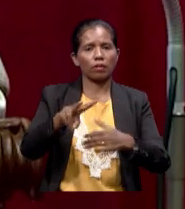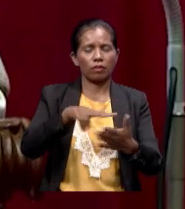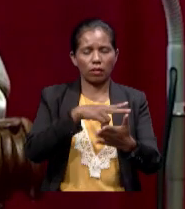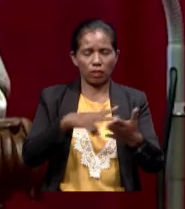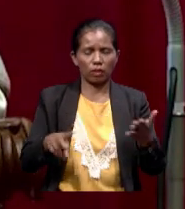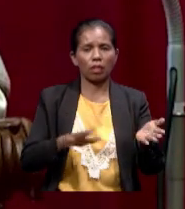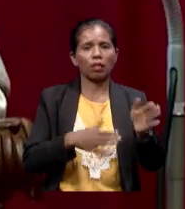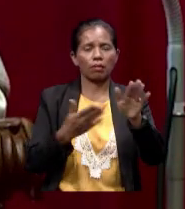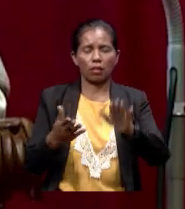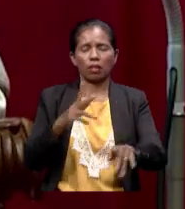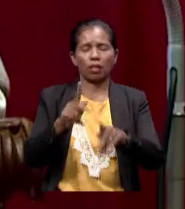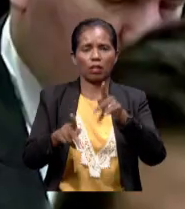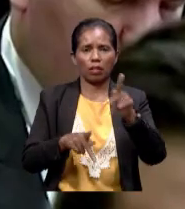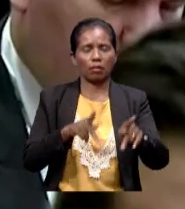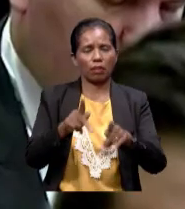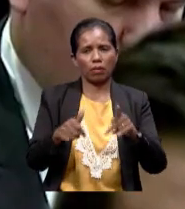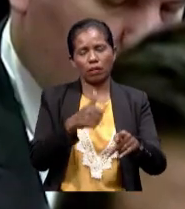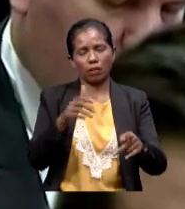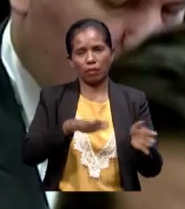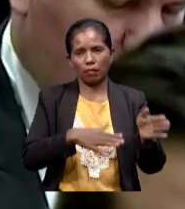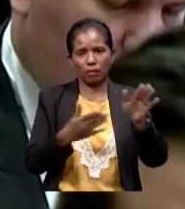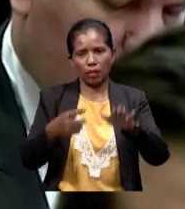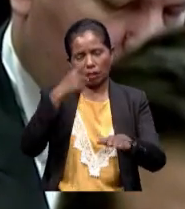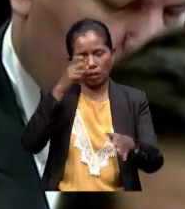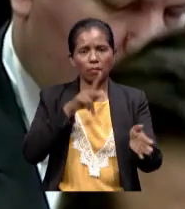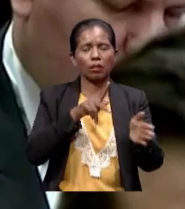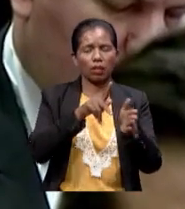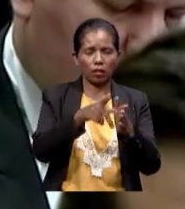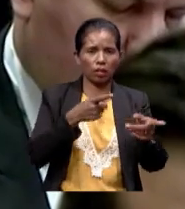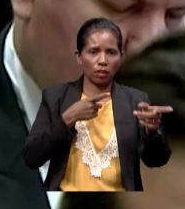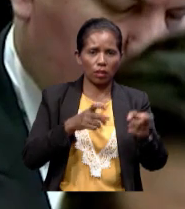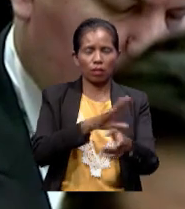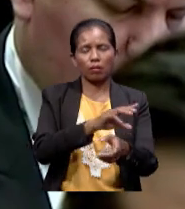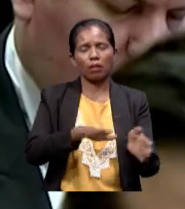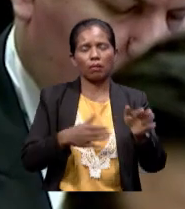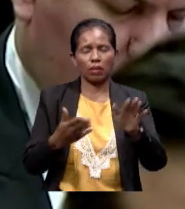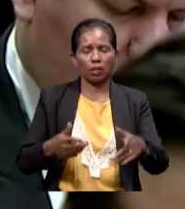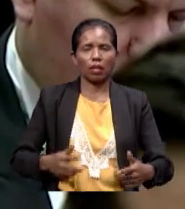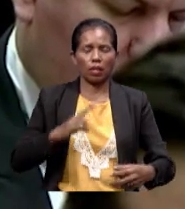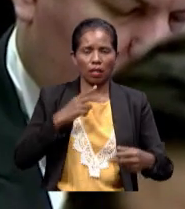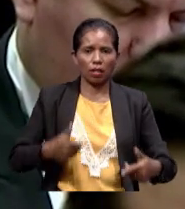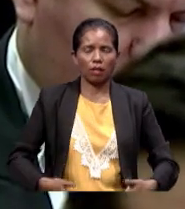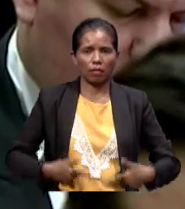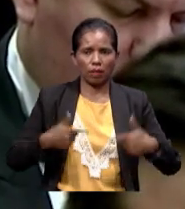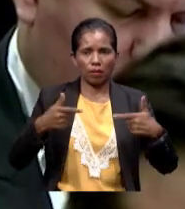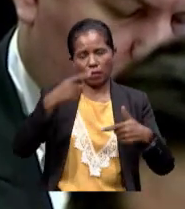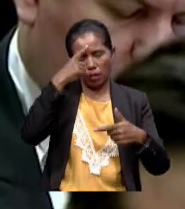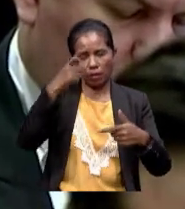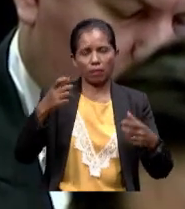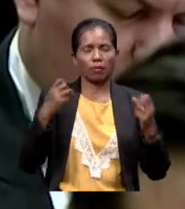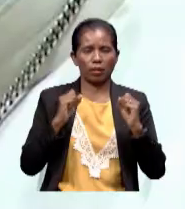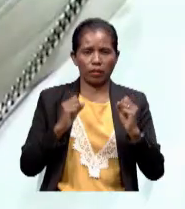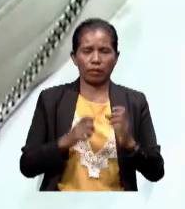hode hamate ema, no ema balon mate tamba retentiru, balon mate tamba hamlaha, no balon mate tamba malirin.